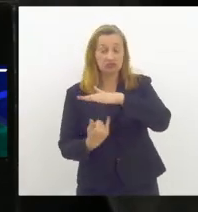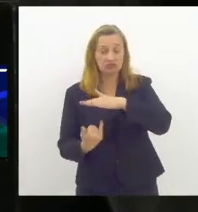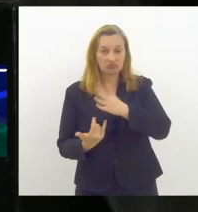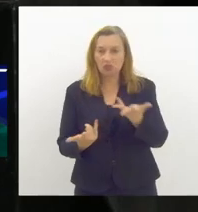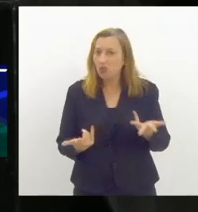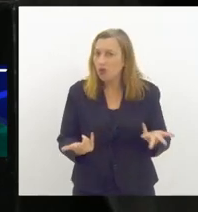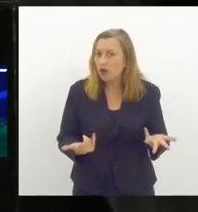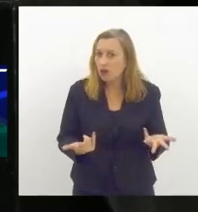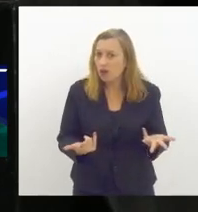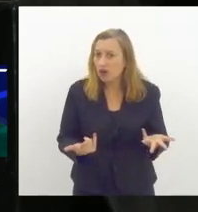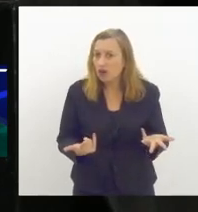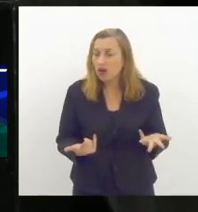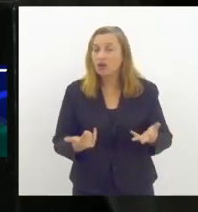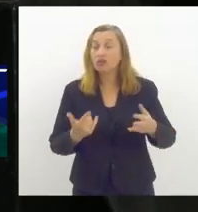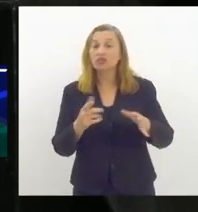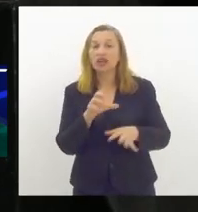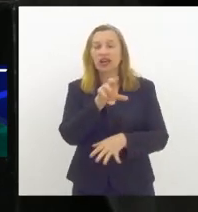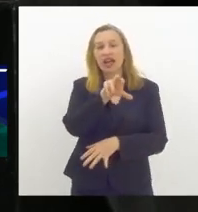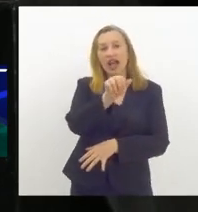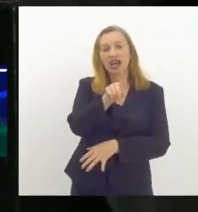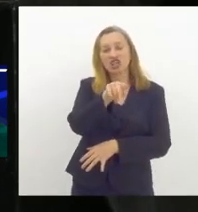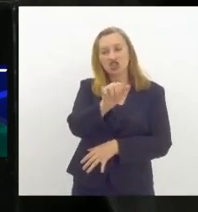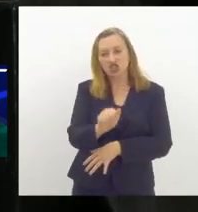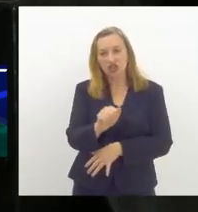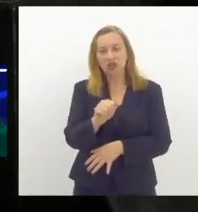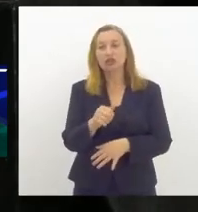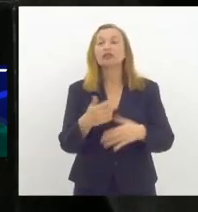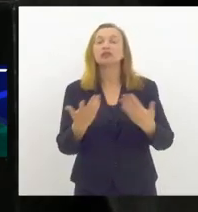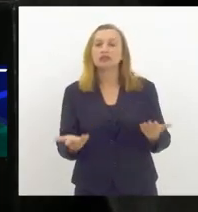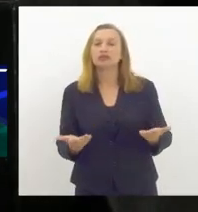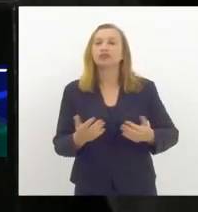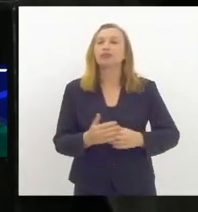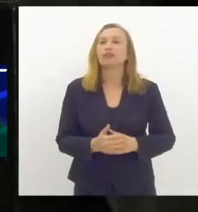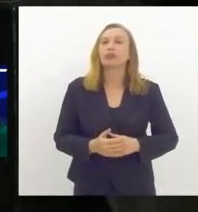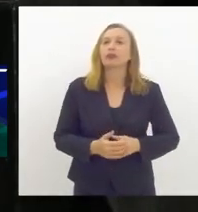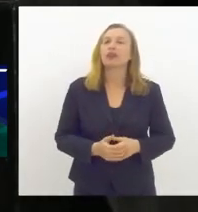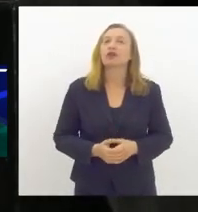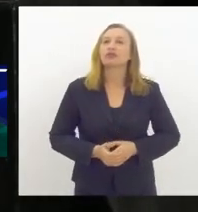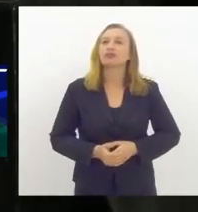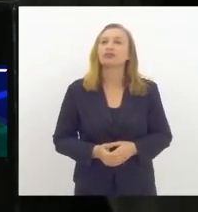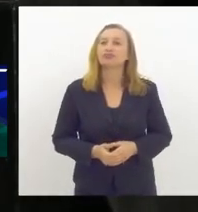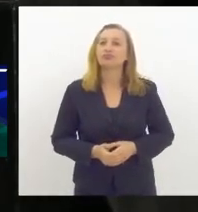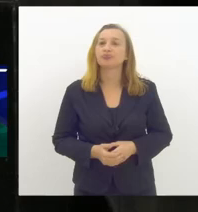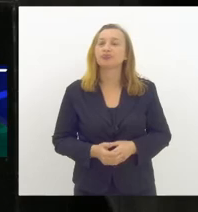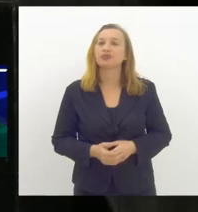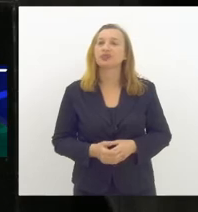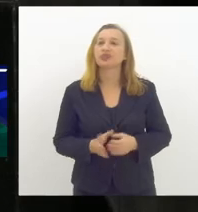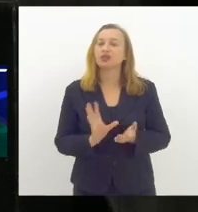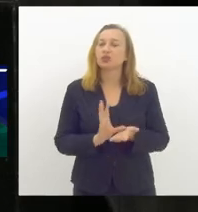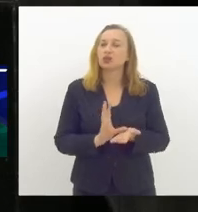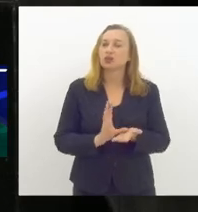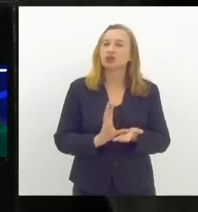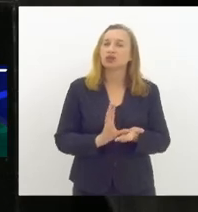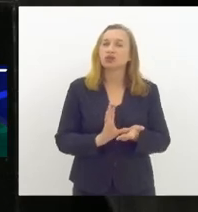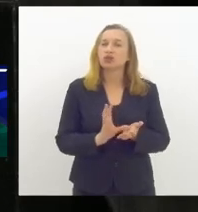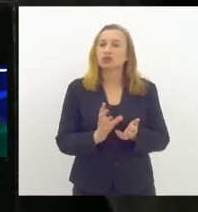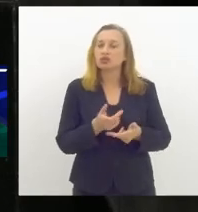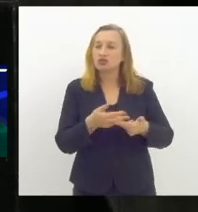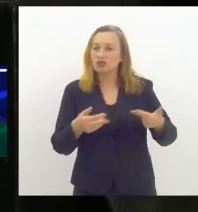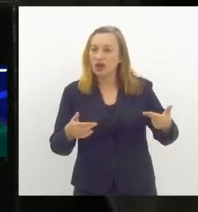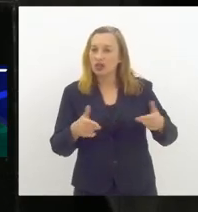porque os pagamentos são feitos na boca do caixa e portanto inclusive e com situações de acumulação de cargos públicos